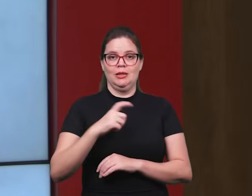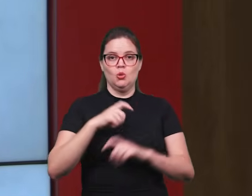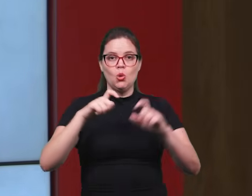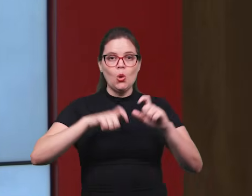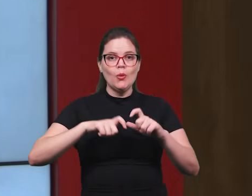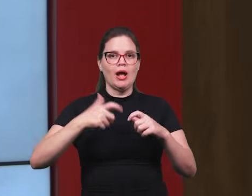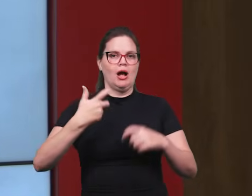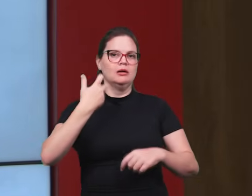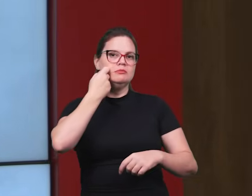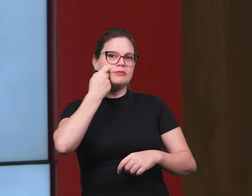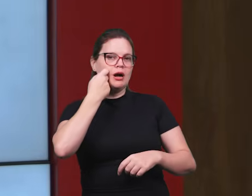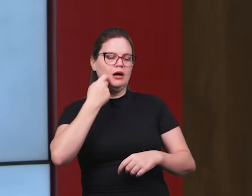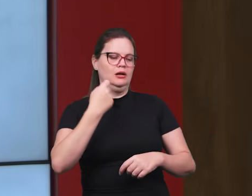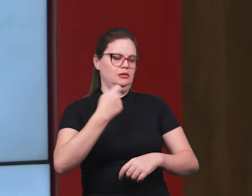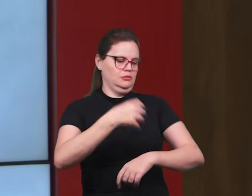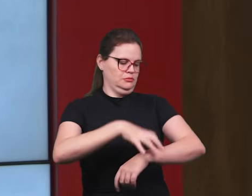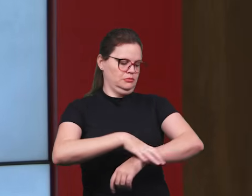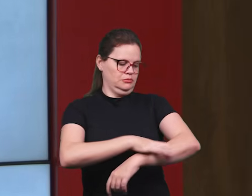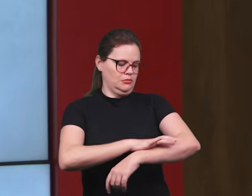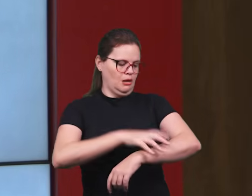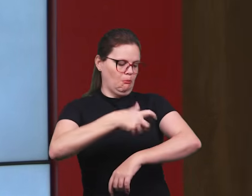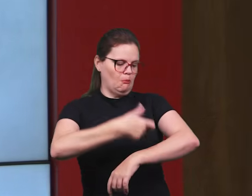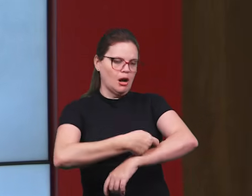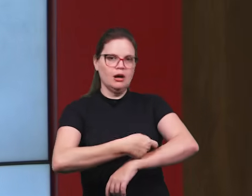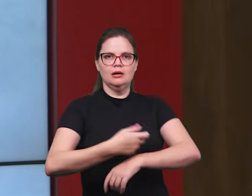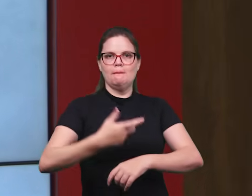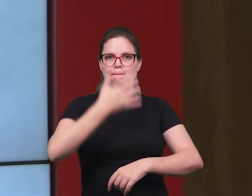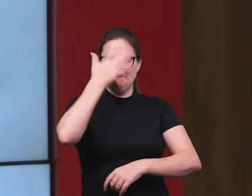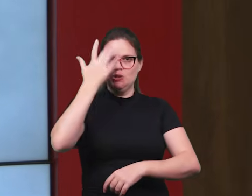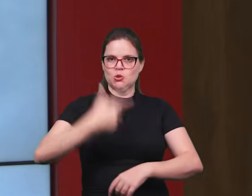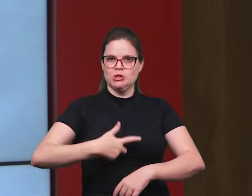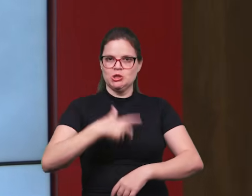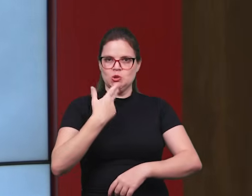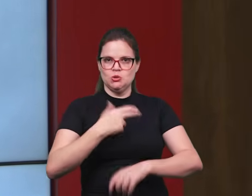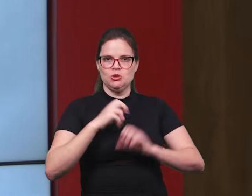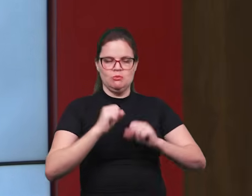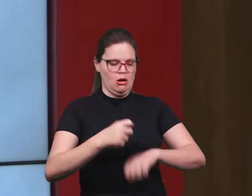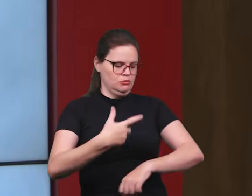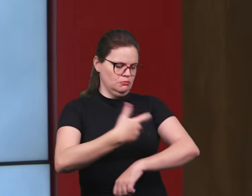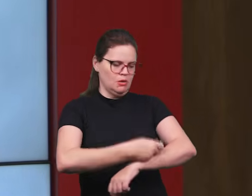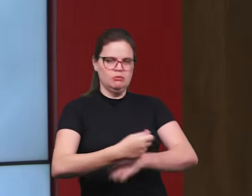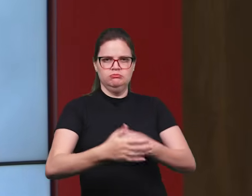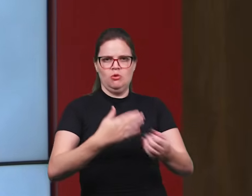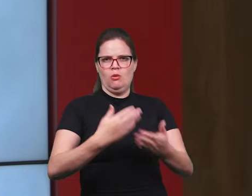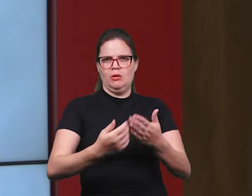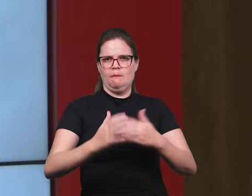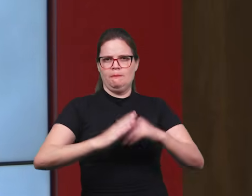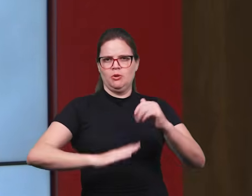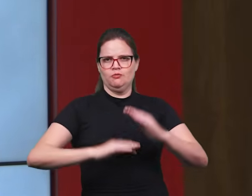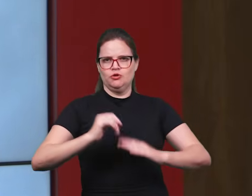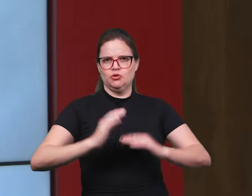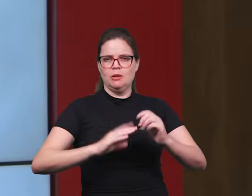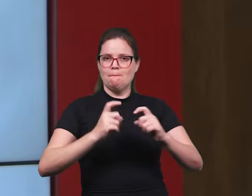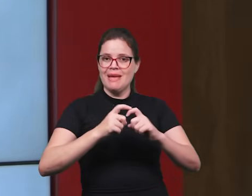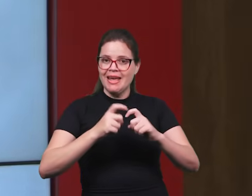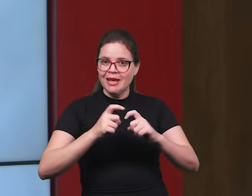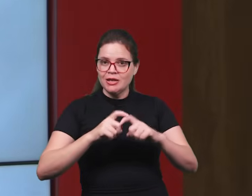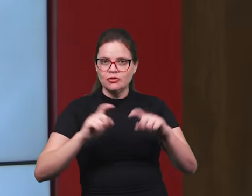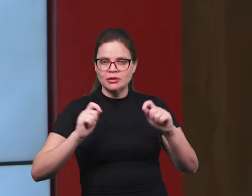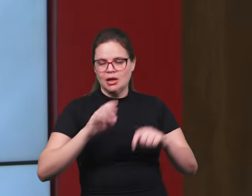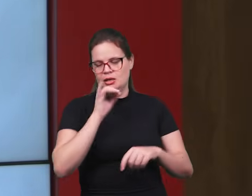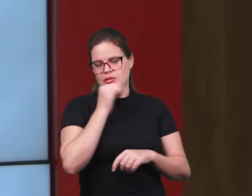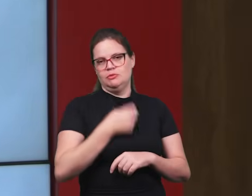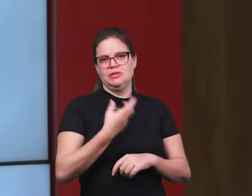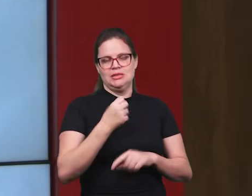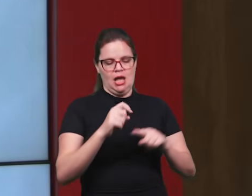local. Local. Local é o próprio cirurgião que faz, às vezes, qualquer profissional médico faz numa urgência, numa